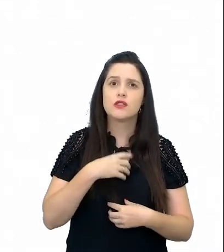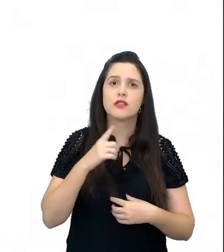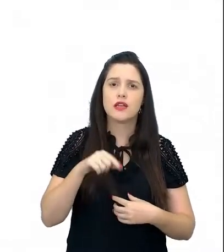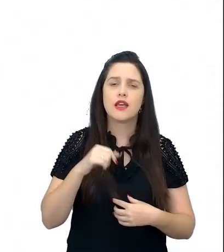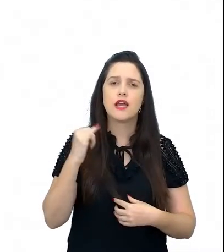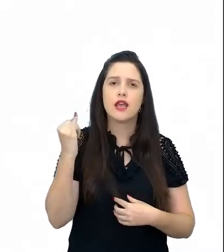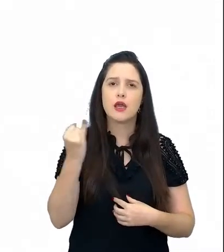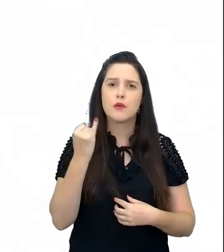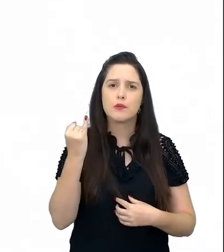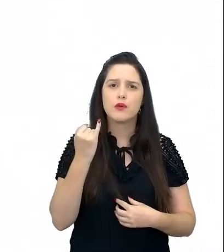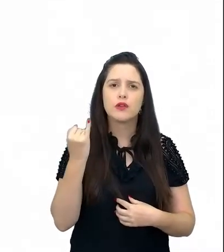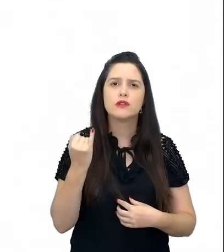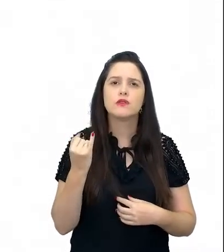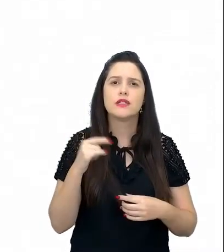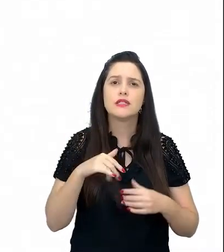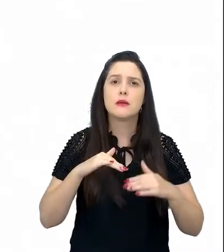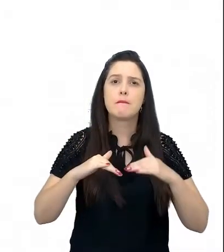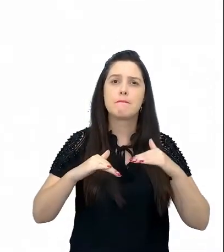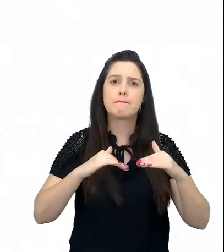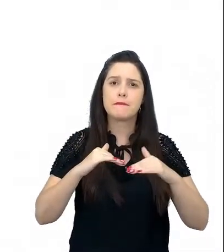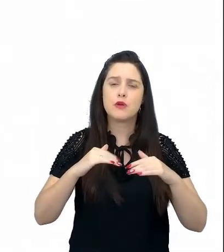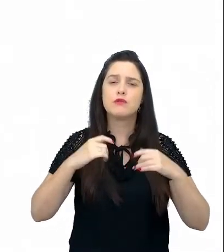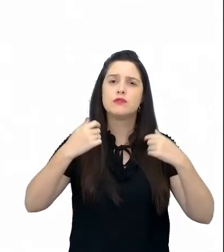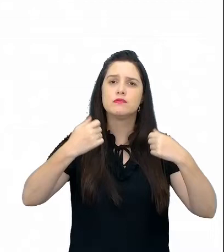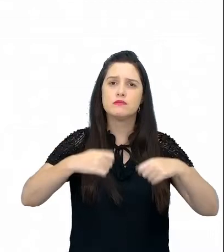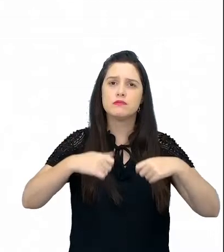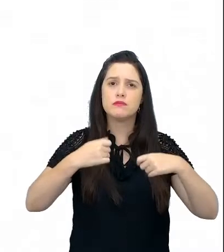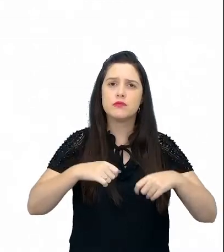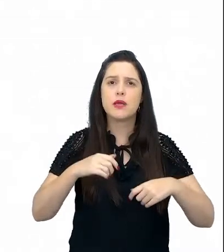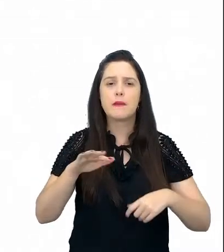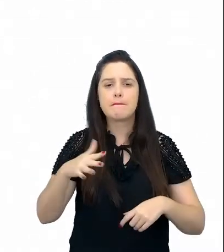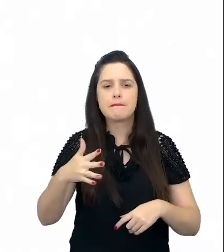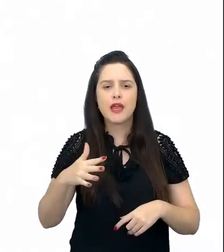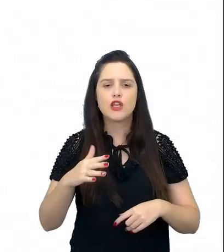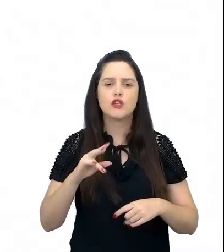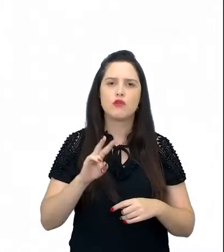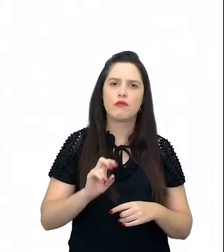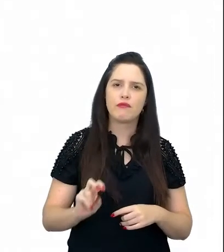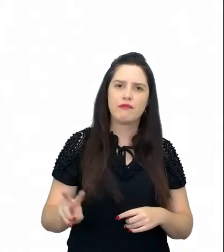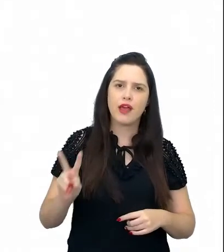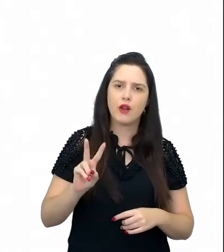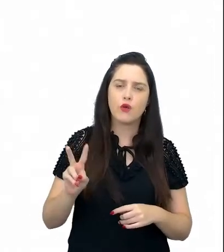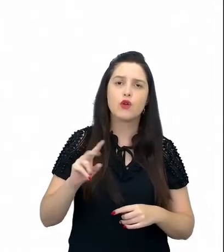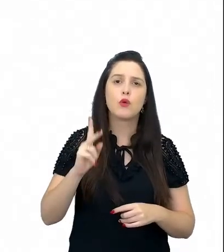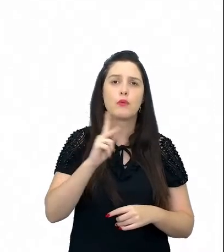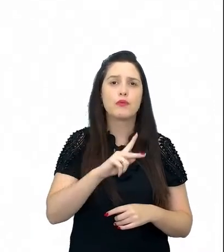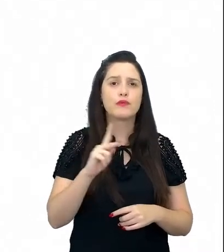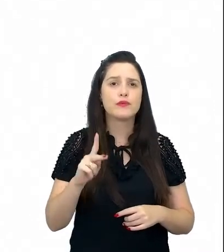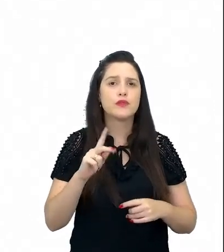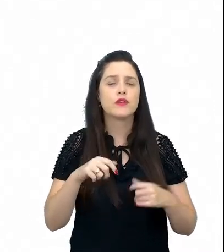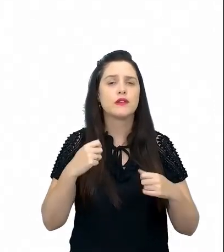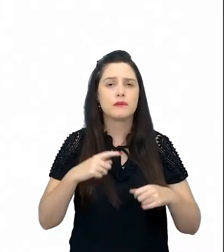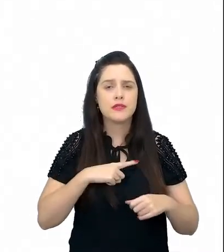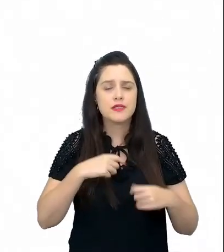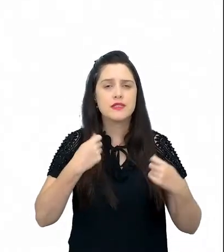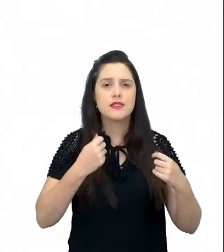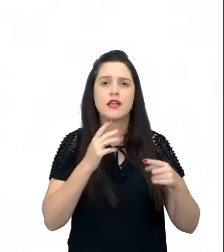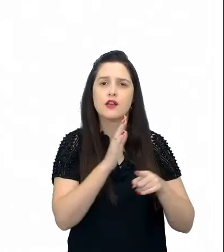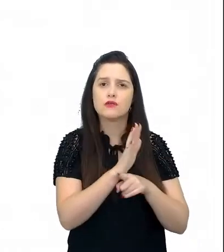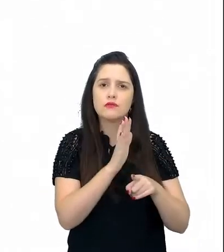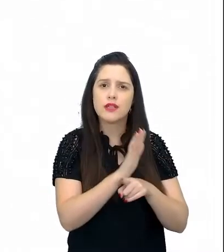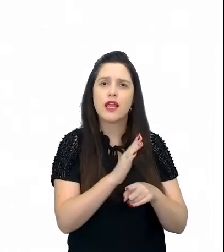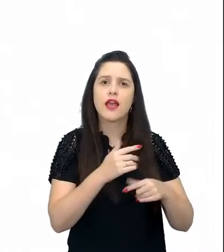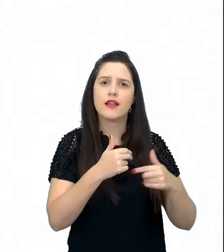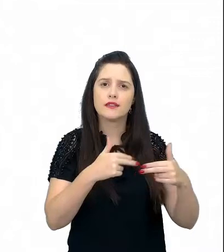proporcionalidade existe entre comprimentos de tecido em metros e o valor a pagar. Professor, o objetivo dessa atividade é expor o